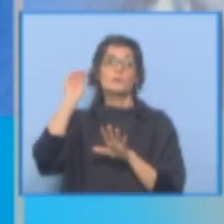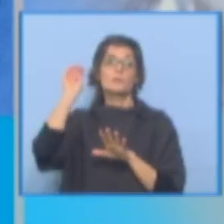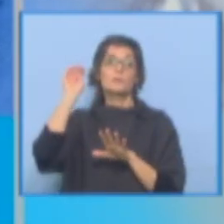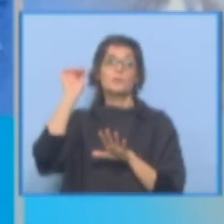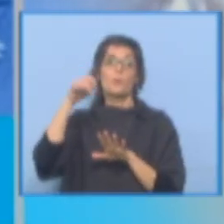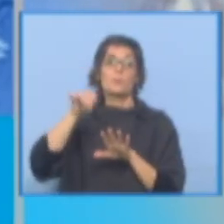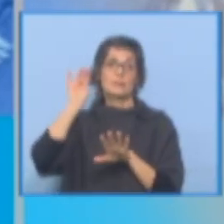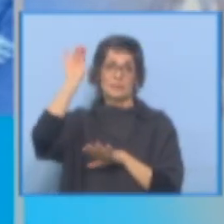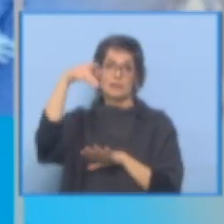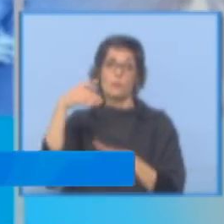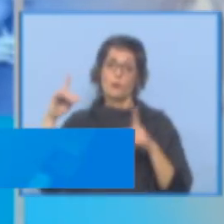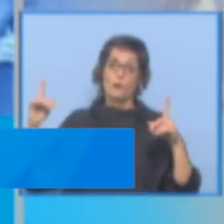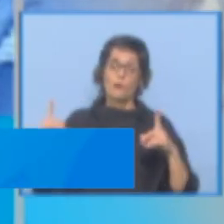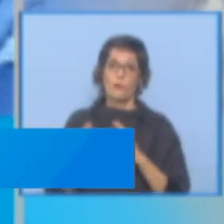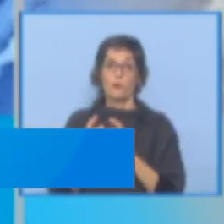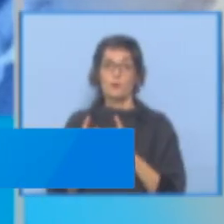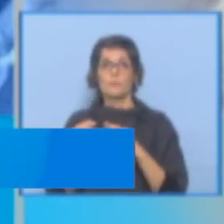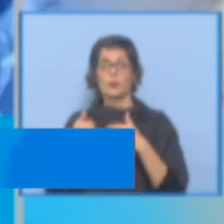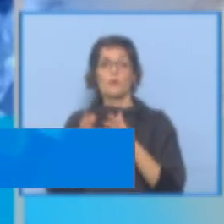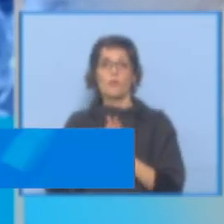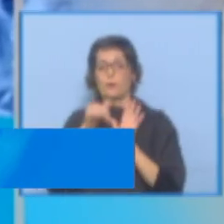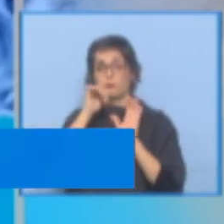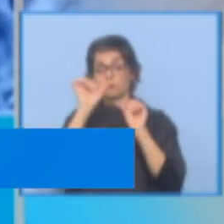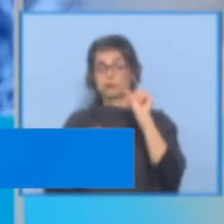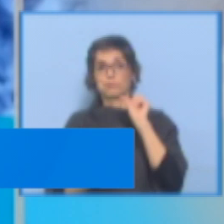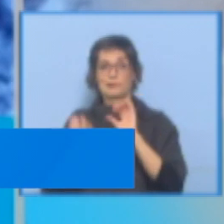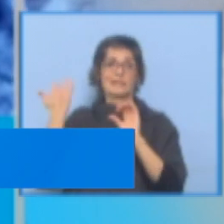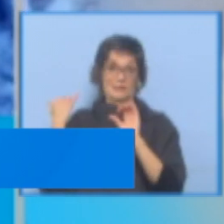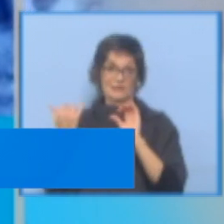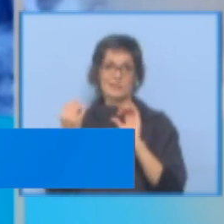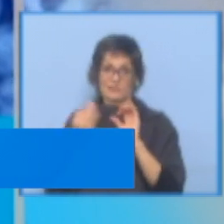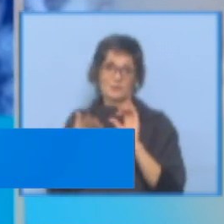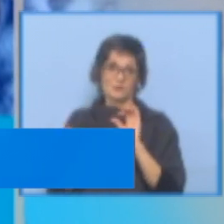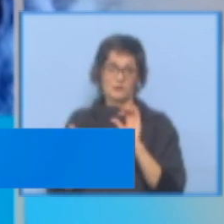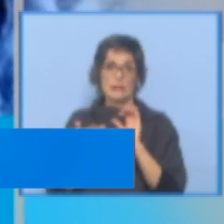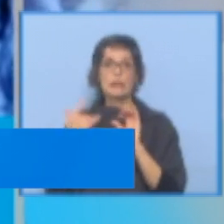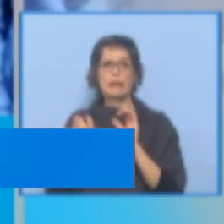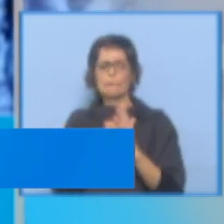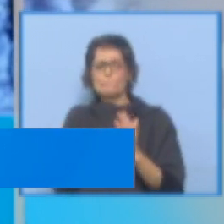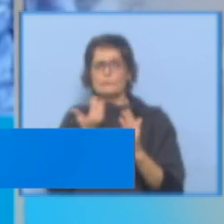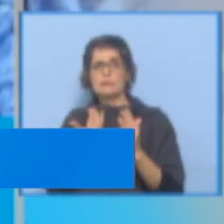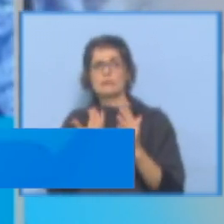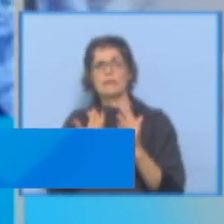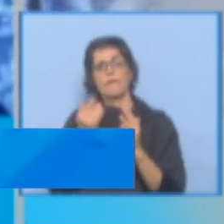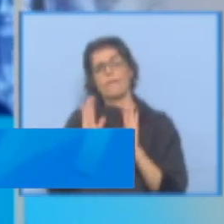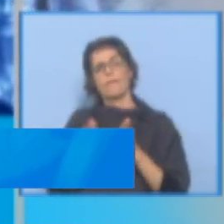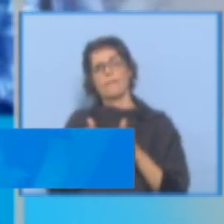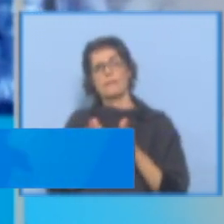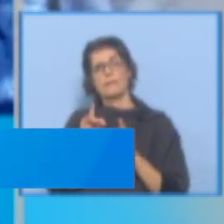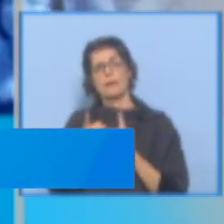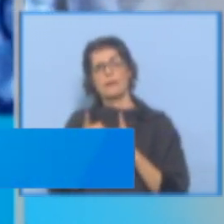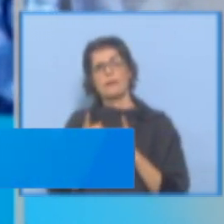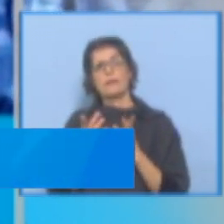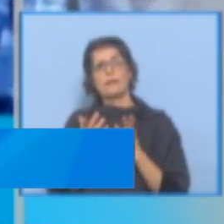sido os anteriores discursos e também colocou muito em ênfase na necessidade de que